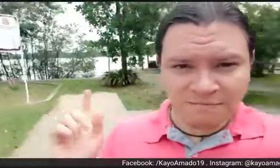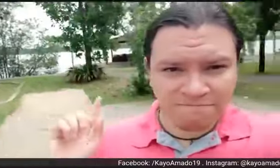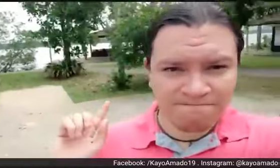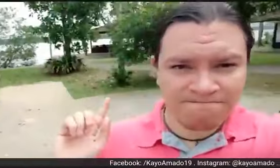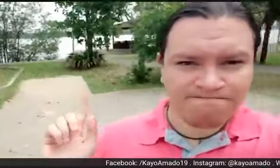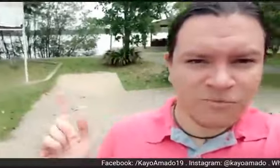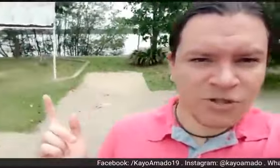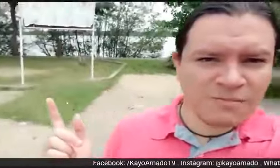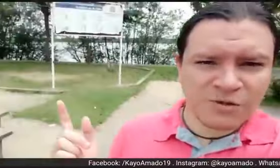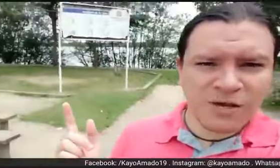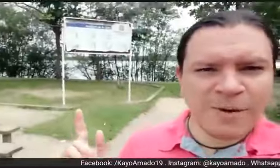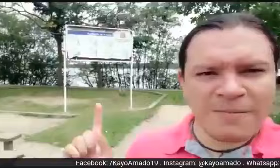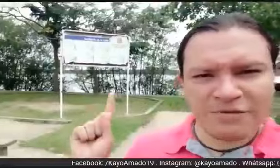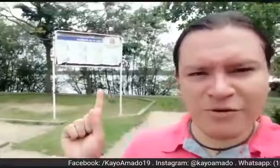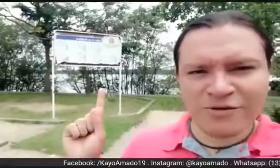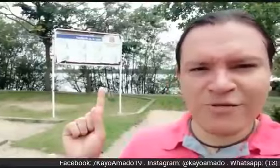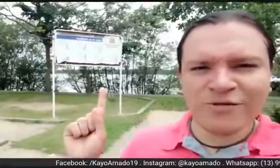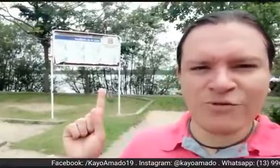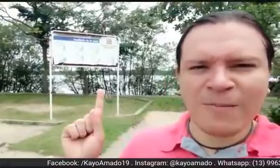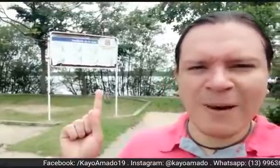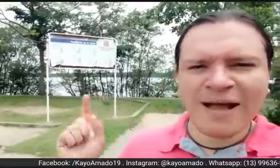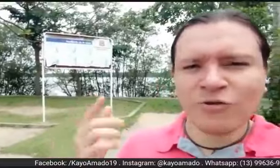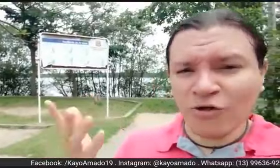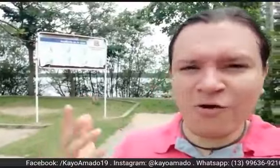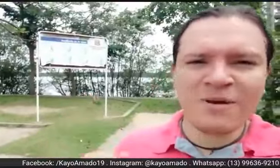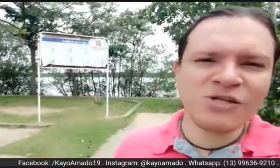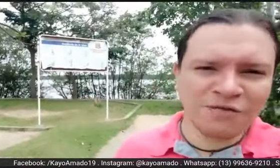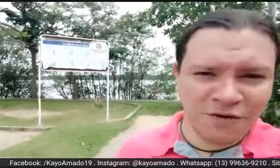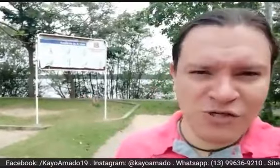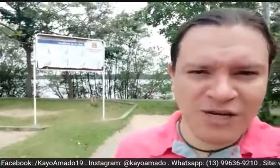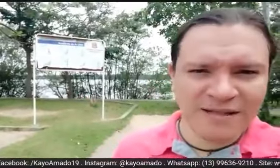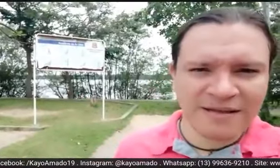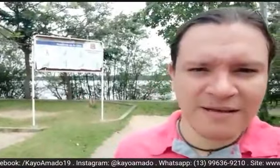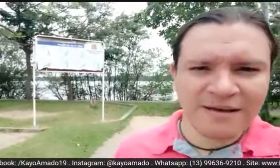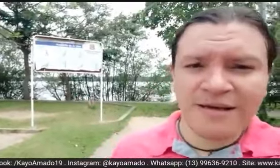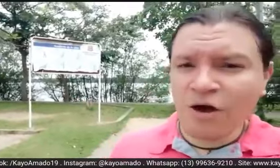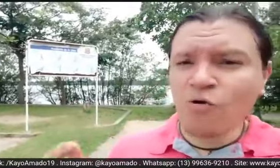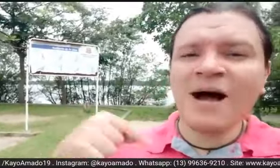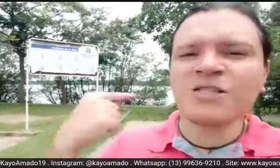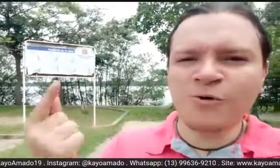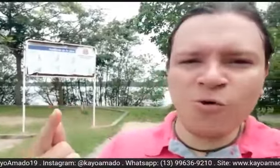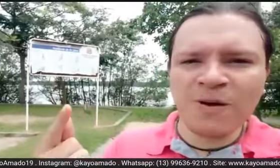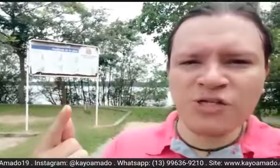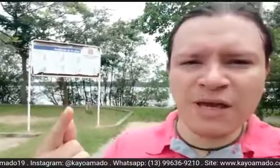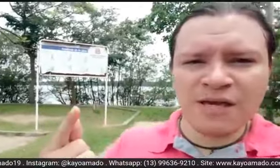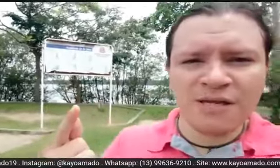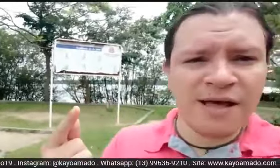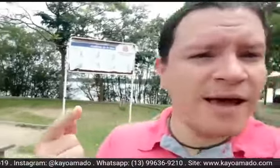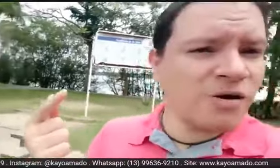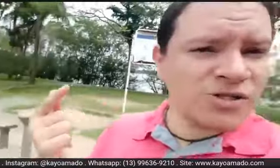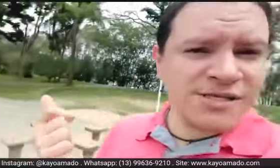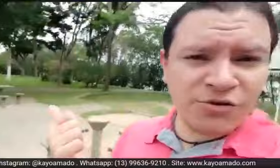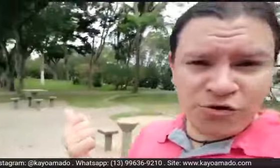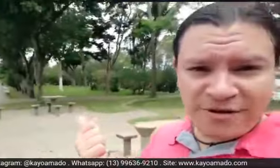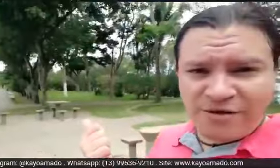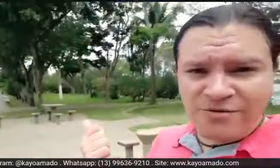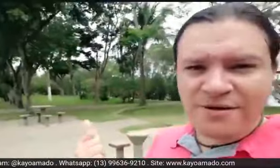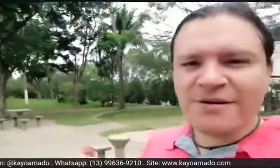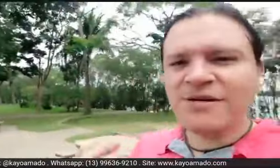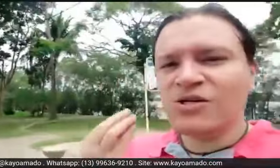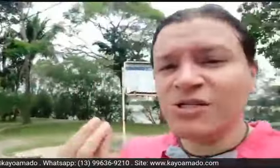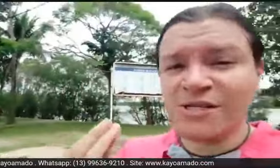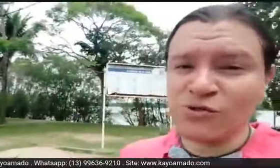perceber, não tem mais nenhum equipamento. Só a placa totalmente enferrujada. E algo mais preocupante ainda é a ausência